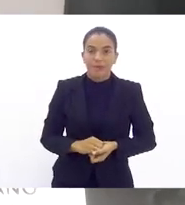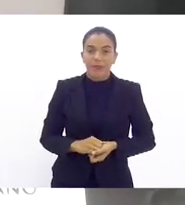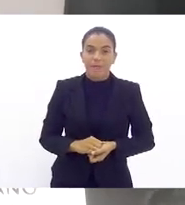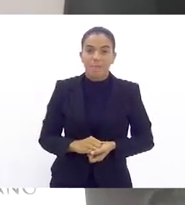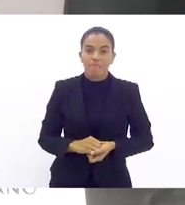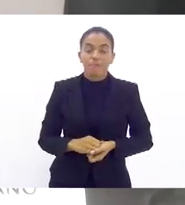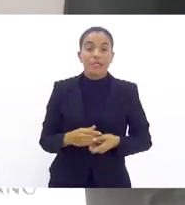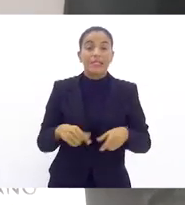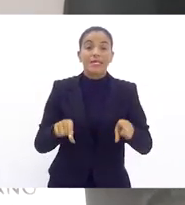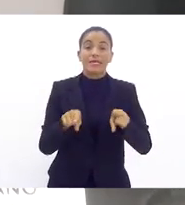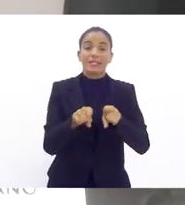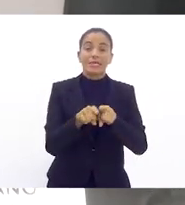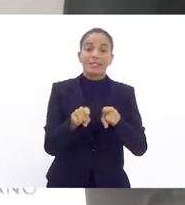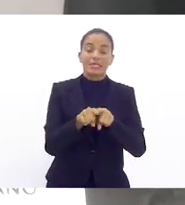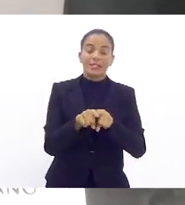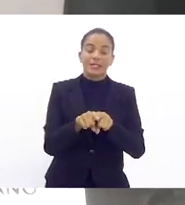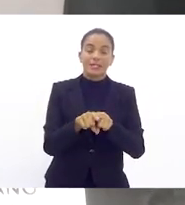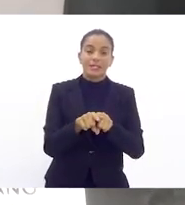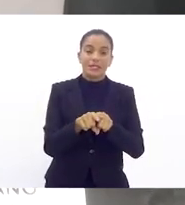E também,